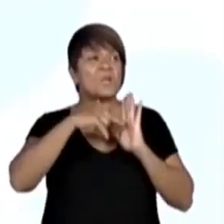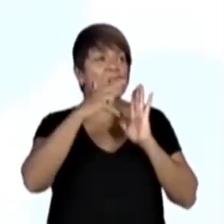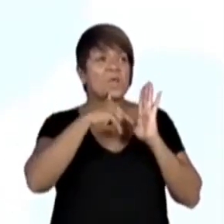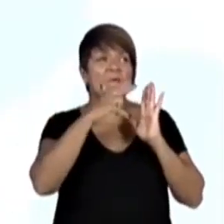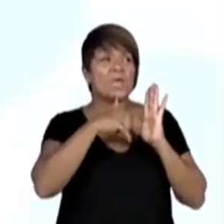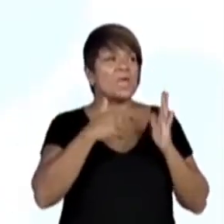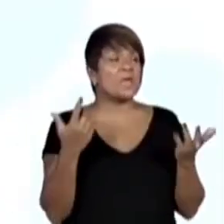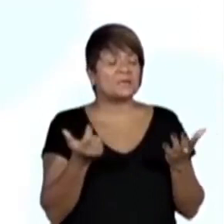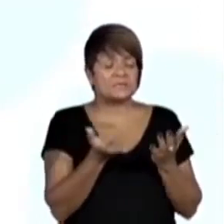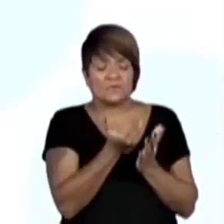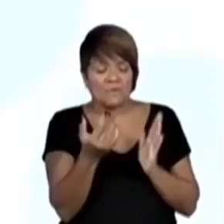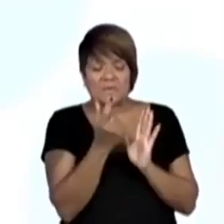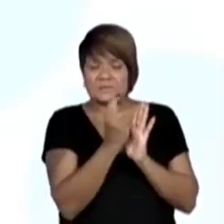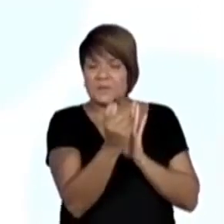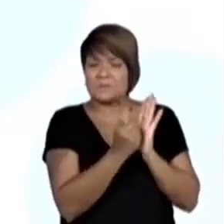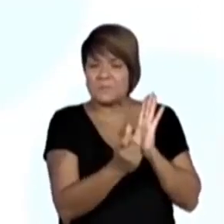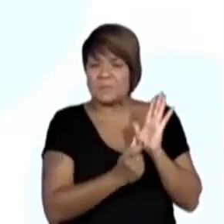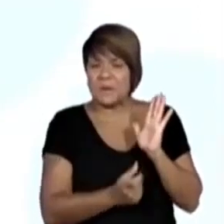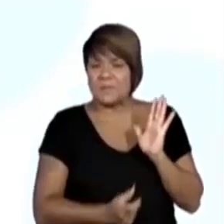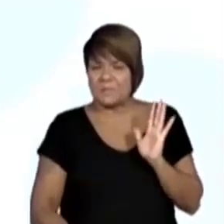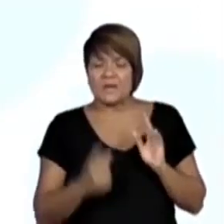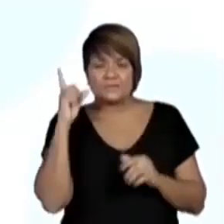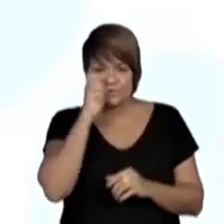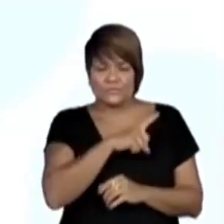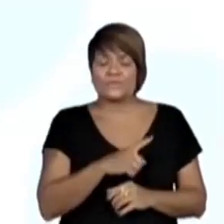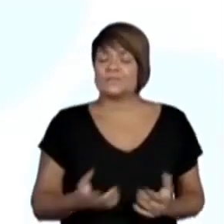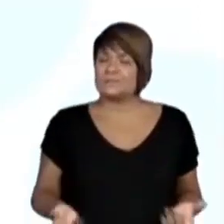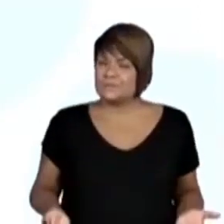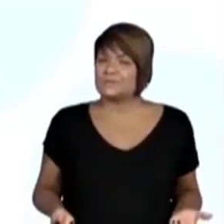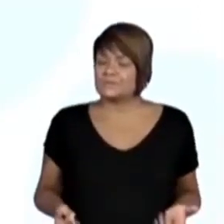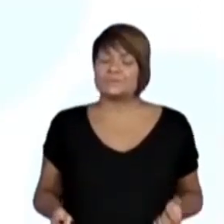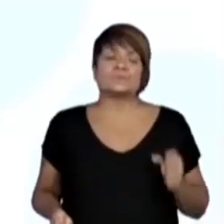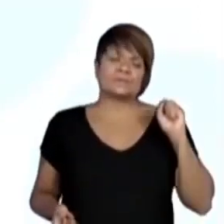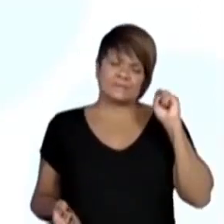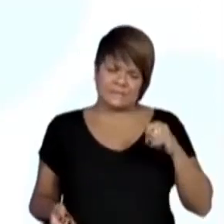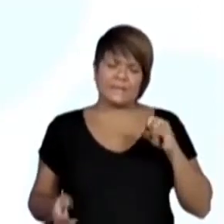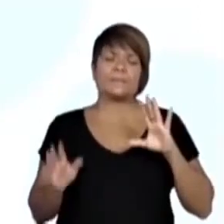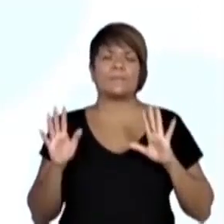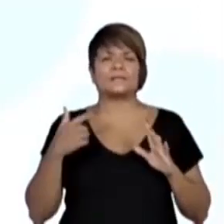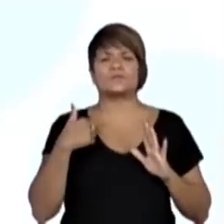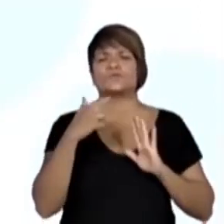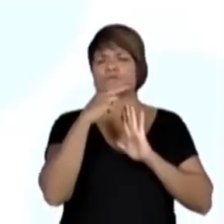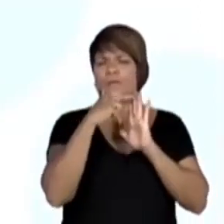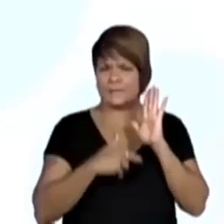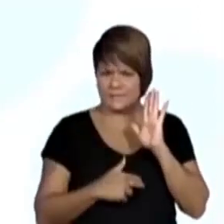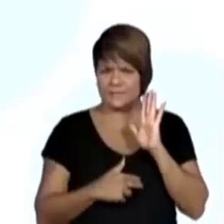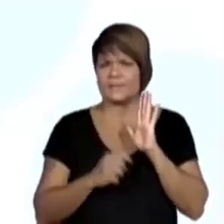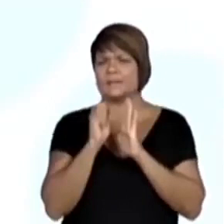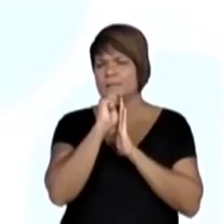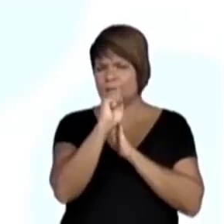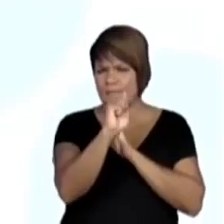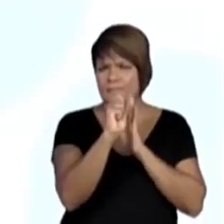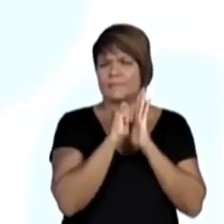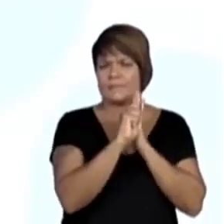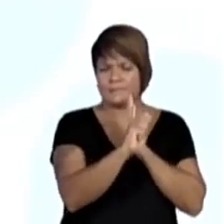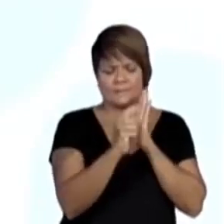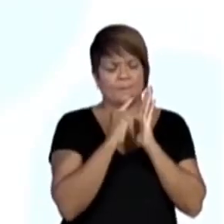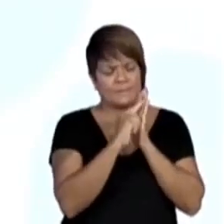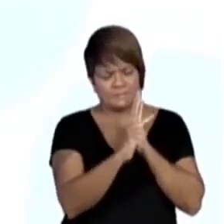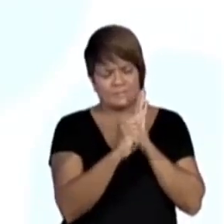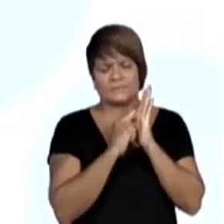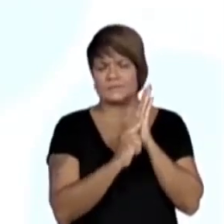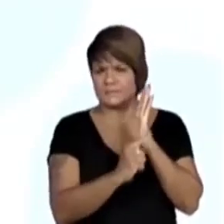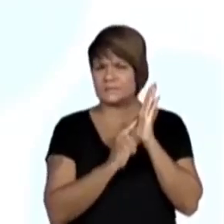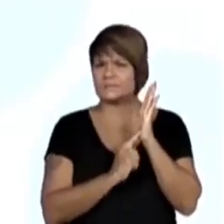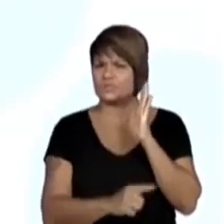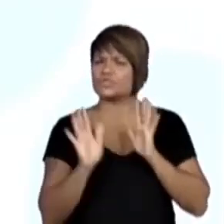professor, são muitas palavras no texto. É difícil? Se a professora já fez a leitura, a gente passou o dedinho,